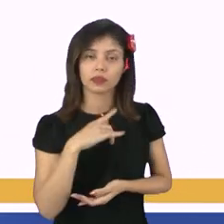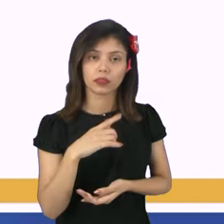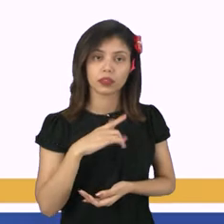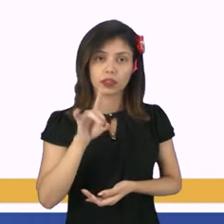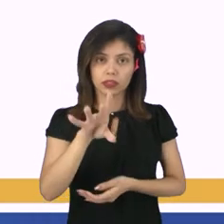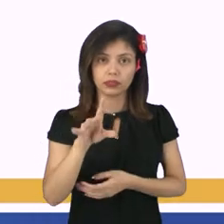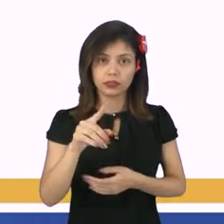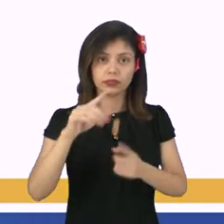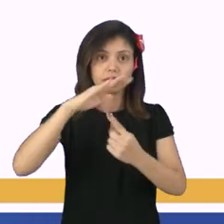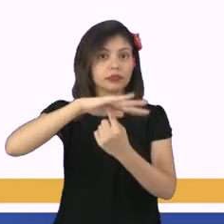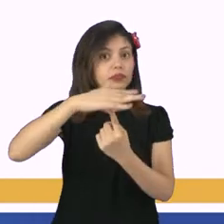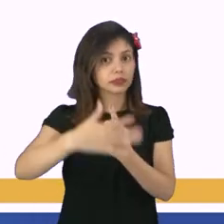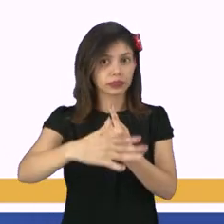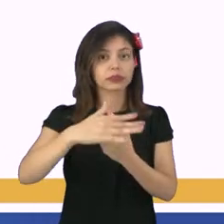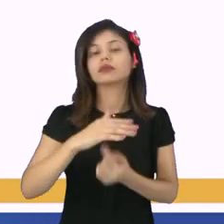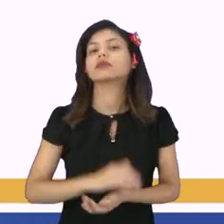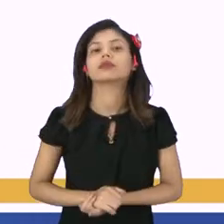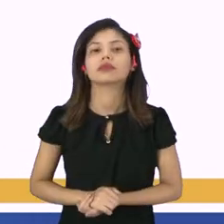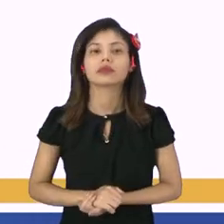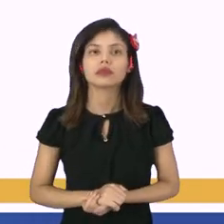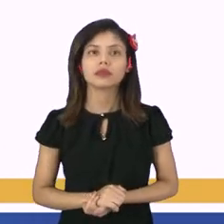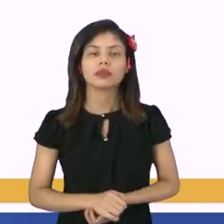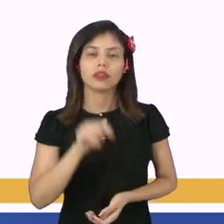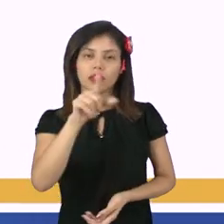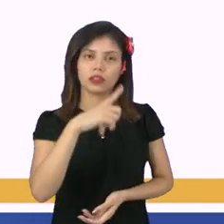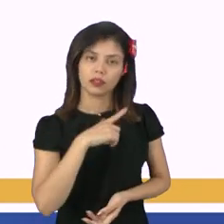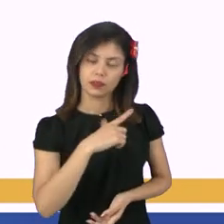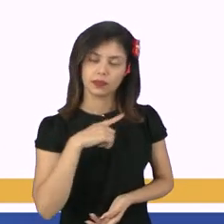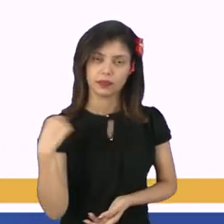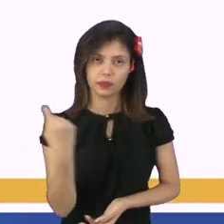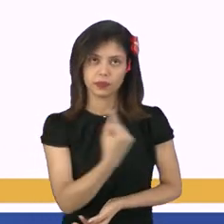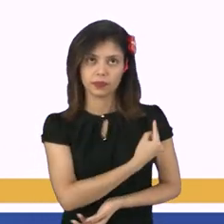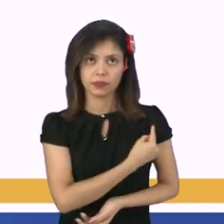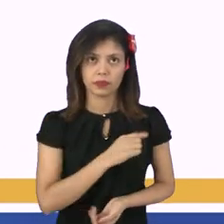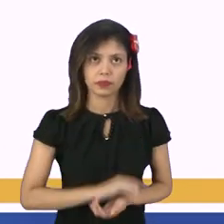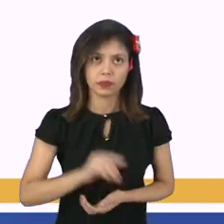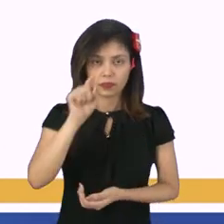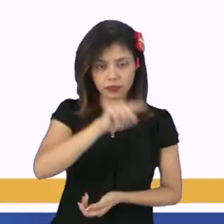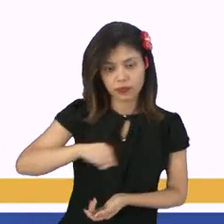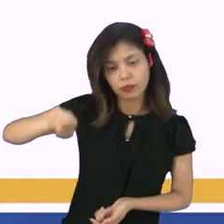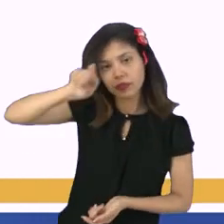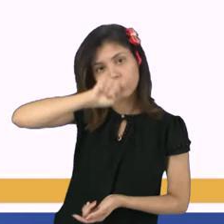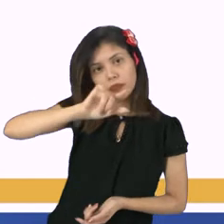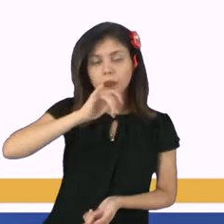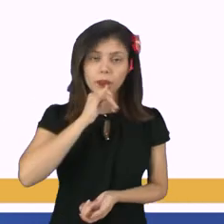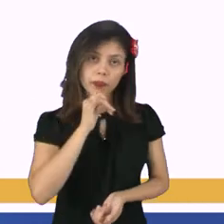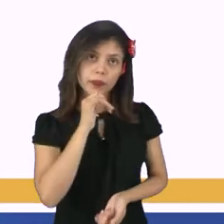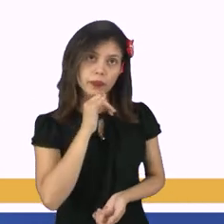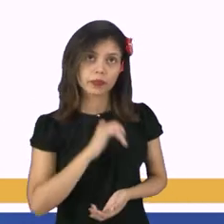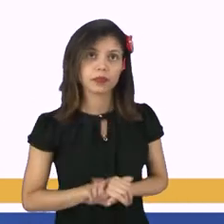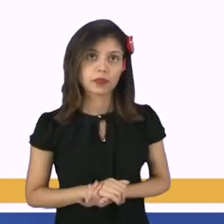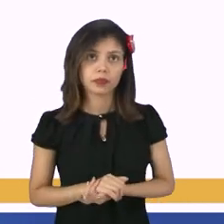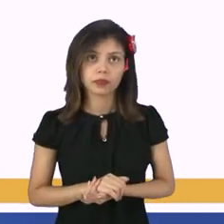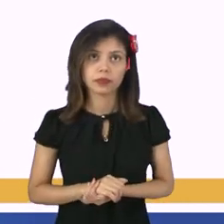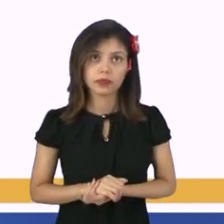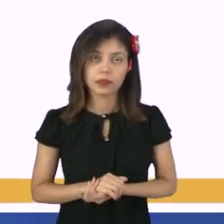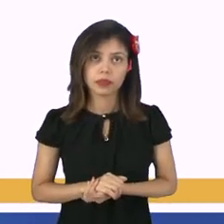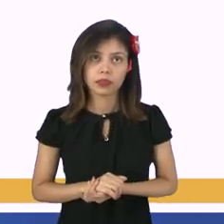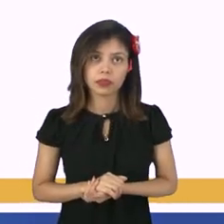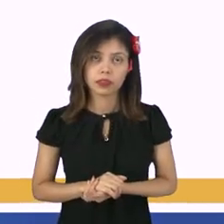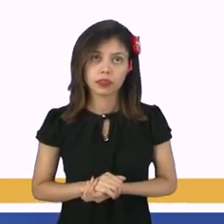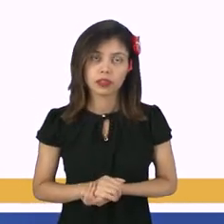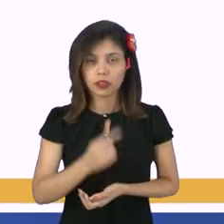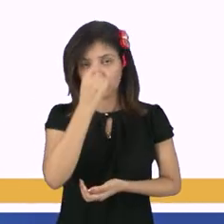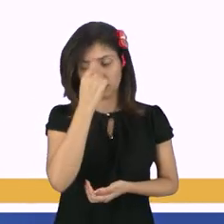vai ter uma Face ali pelo menos uma Face que nós temos ali um círculo por exemplo um artigo uma lá uma